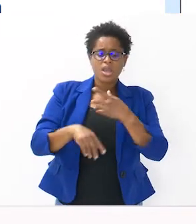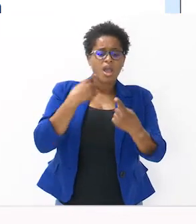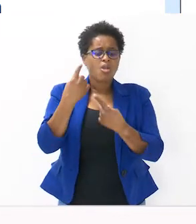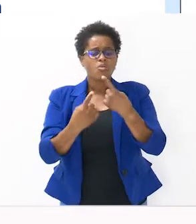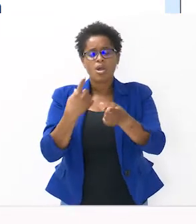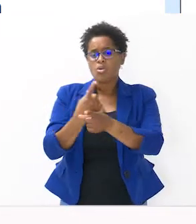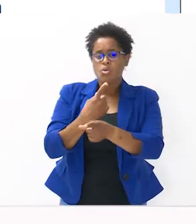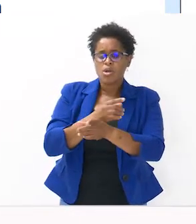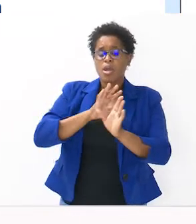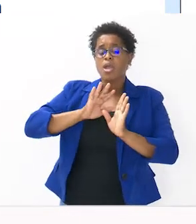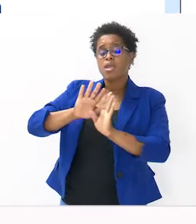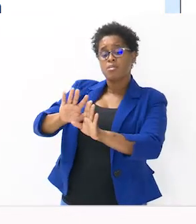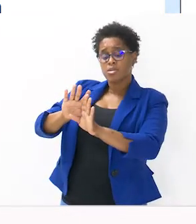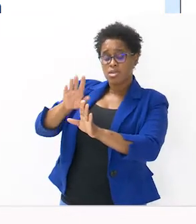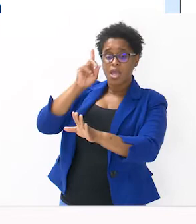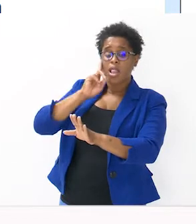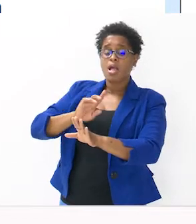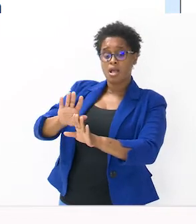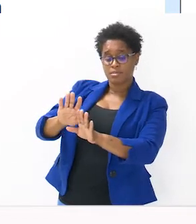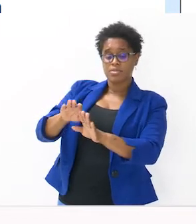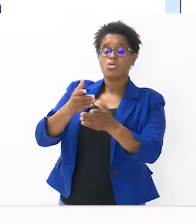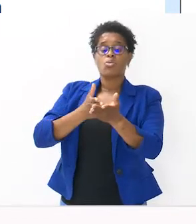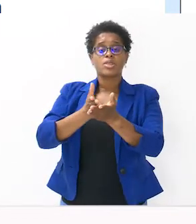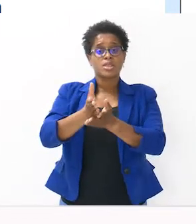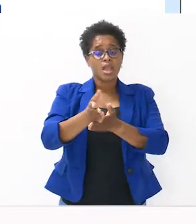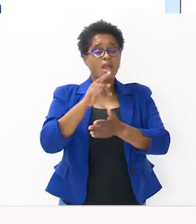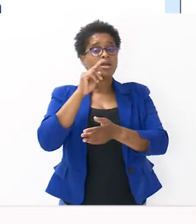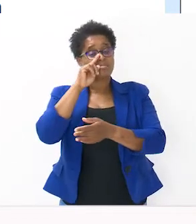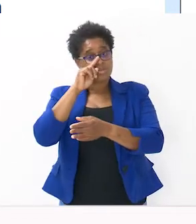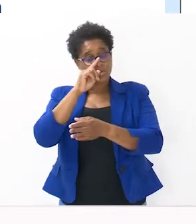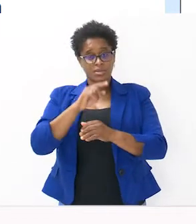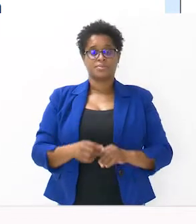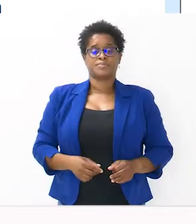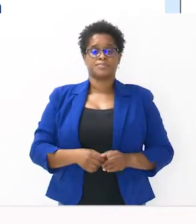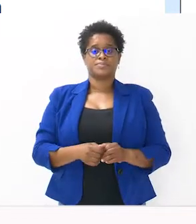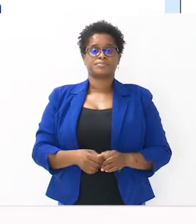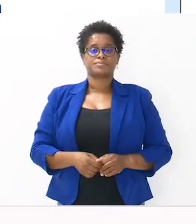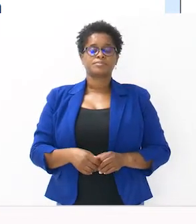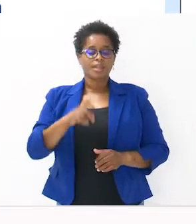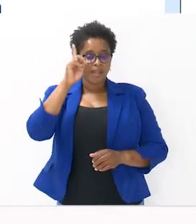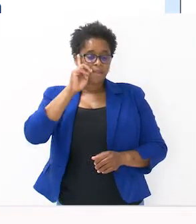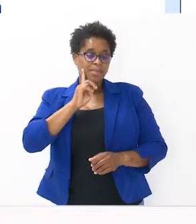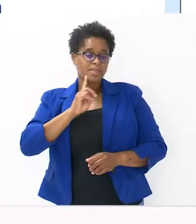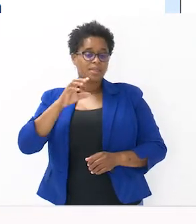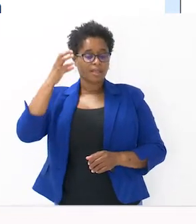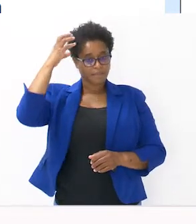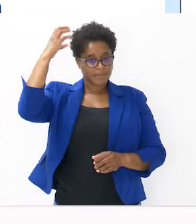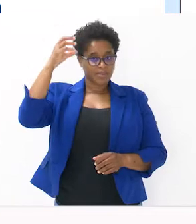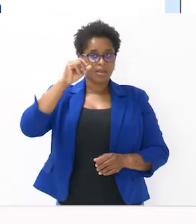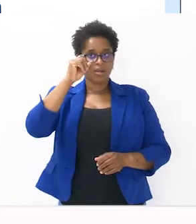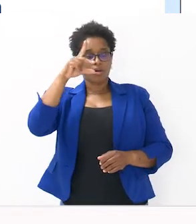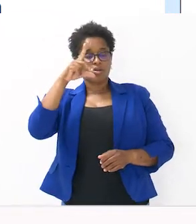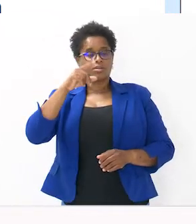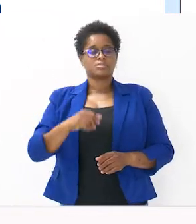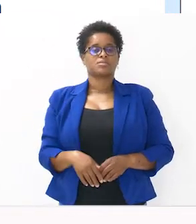coisa para impedi-la de continuar a mentir. Princesa que acorda e se